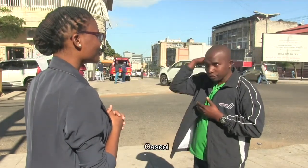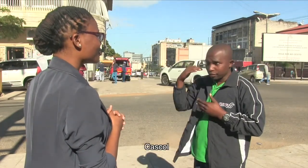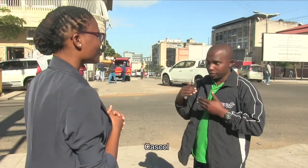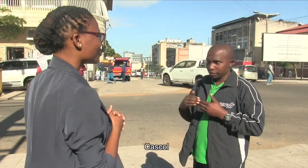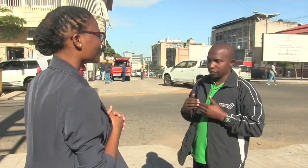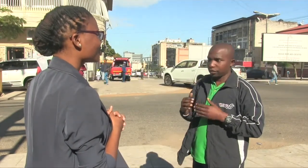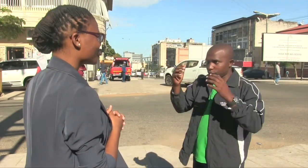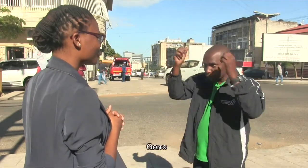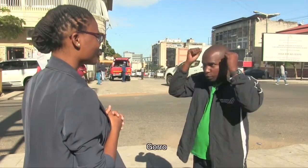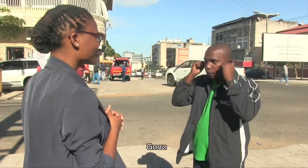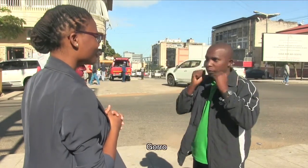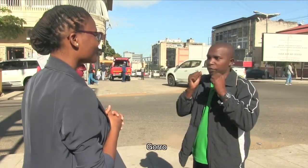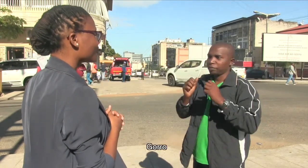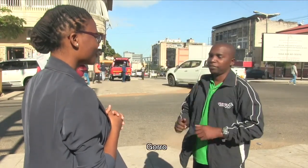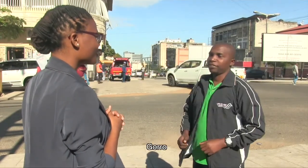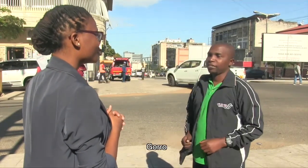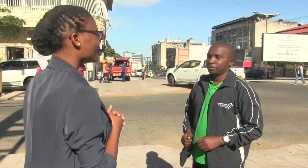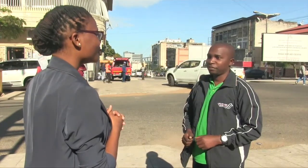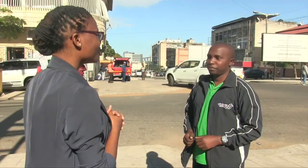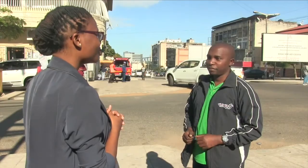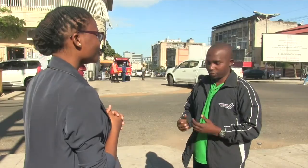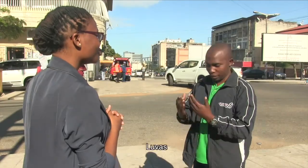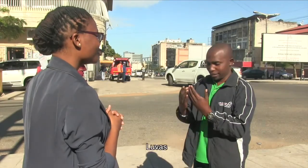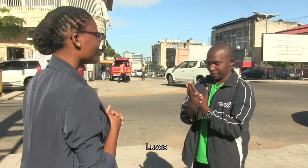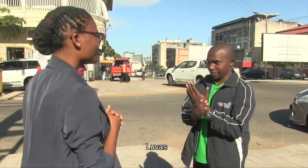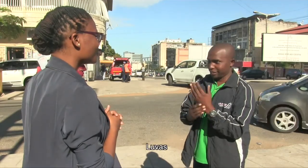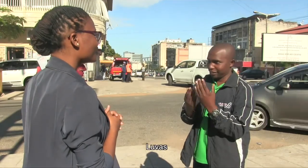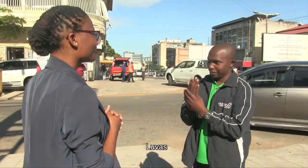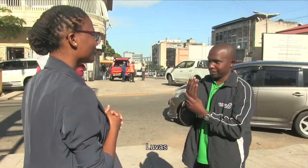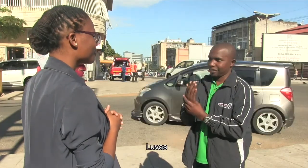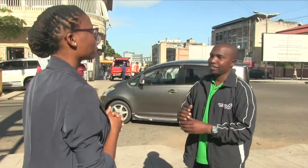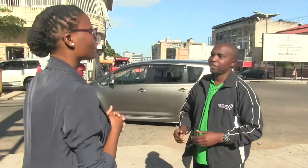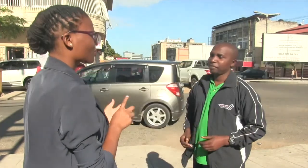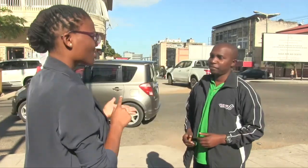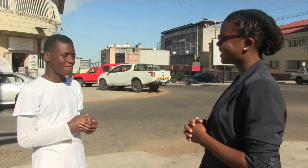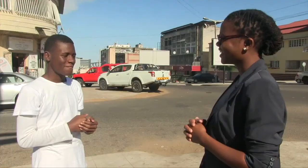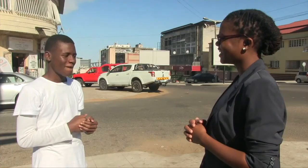cascol, gorro, luva,